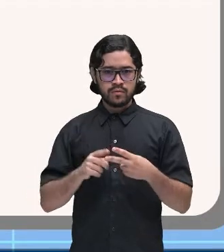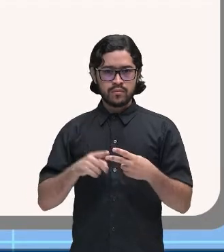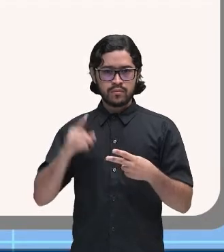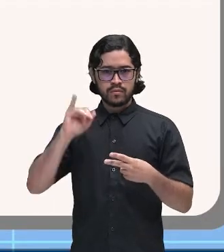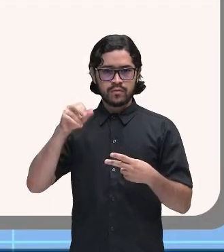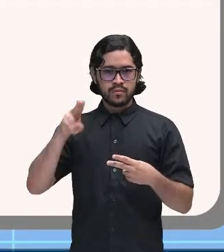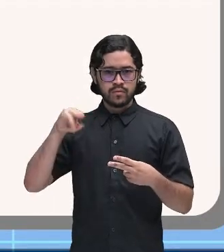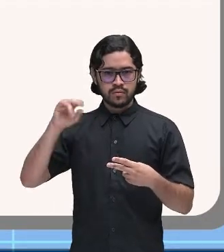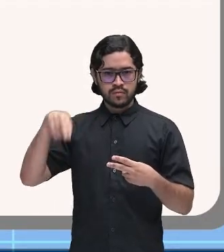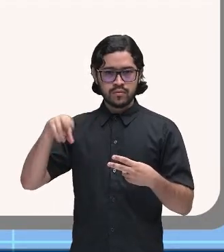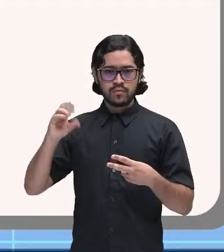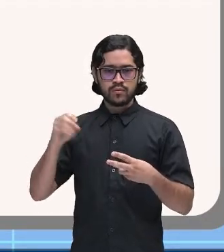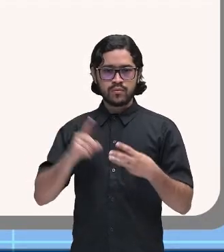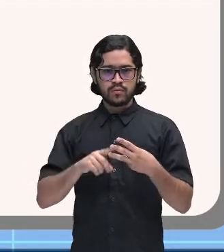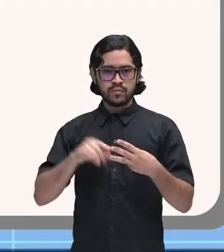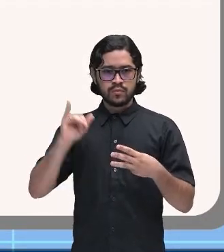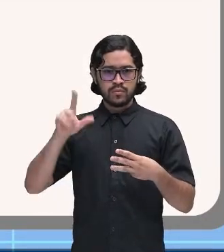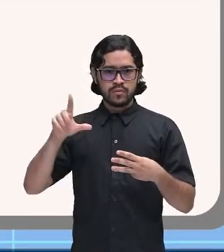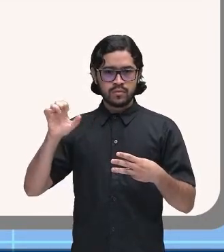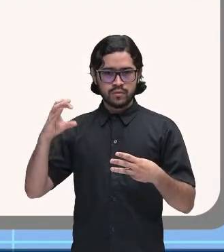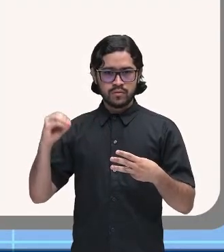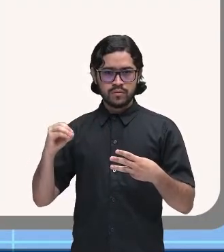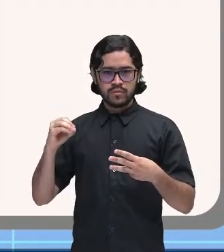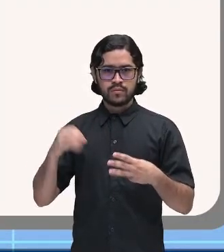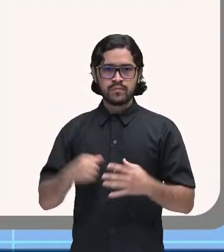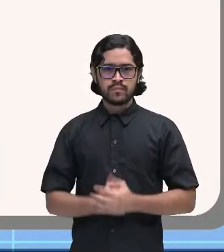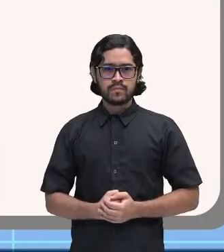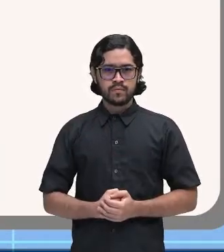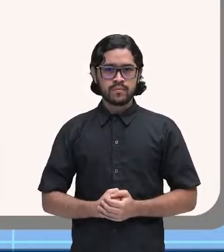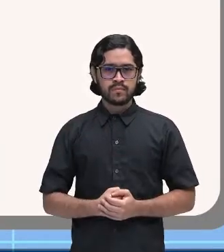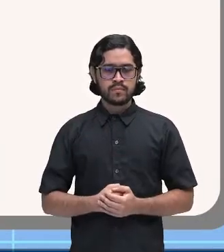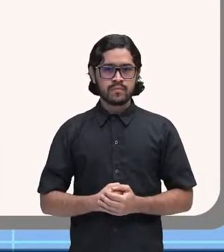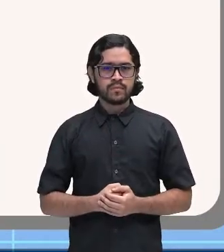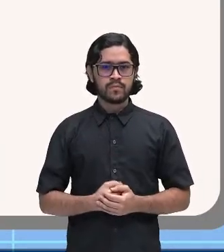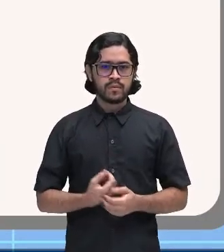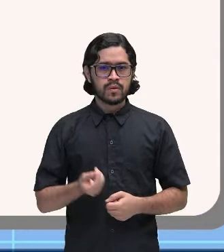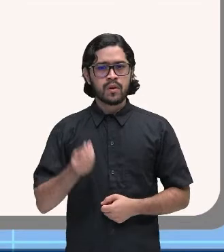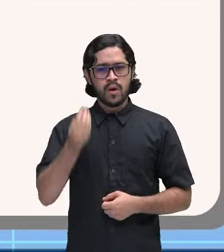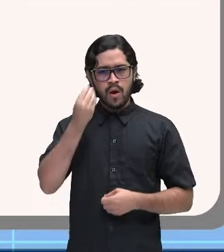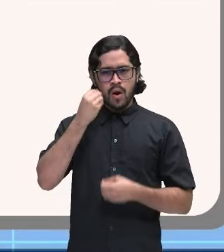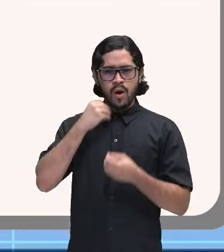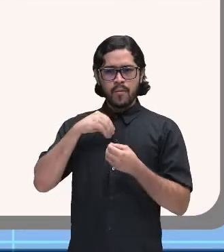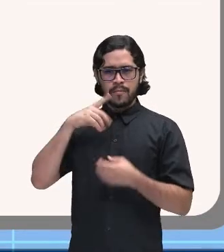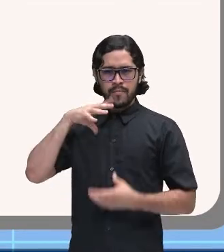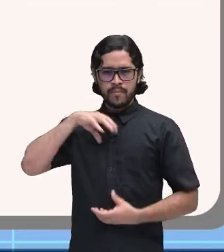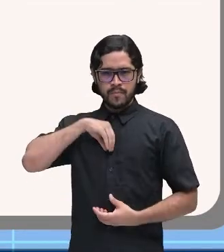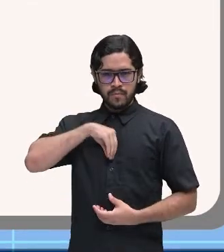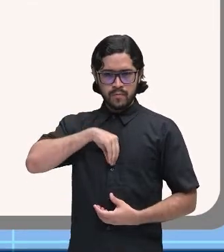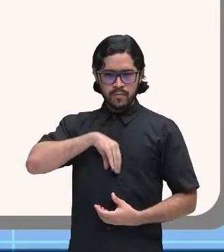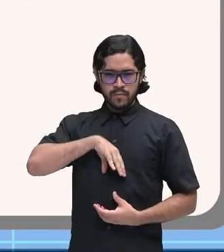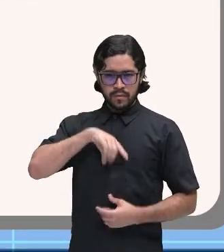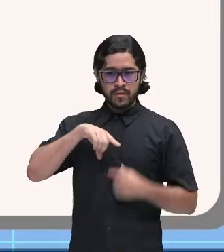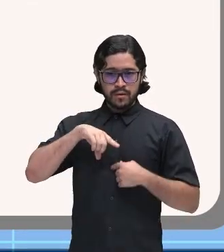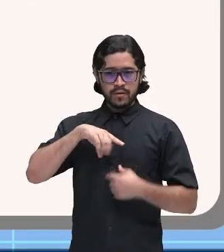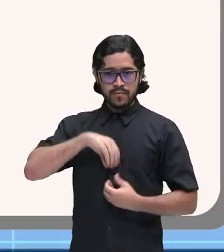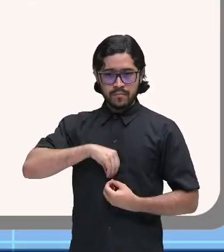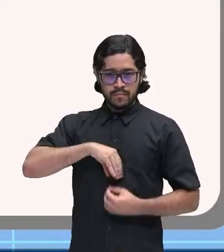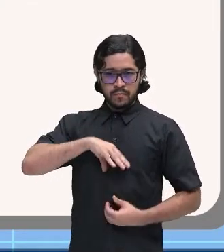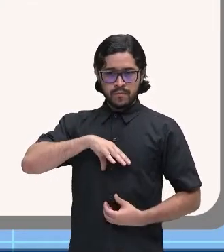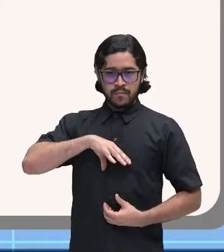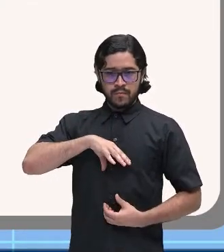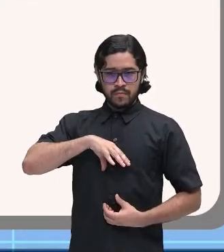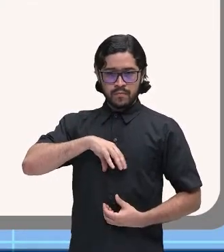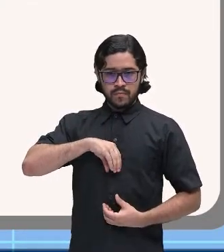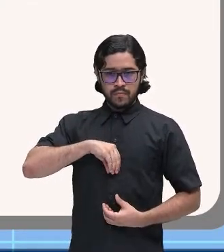ok? Quando o quimo passa pela válvula pilórica, né, que é aquela portinha de saída do estômago, ele passa